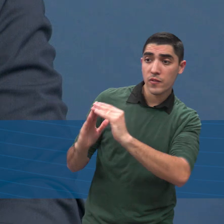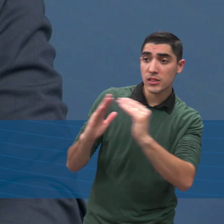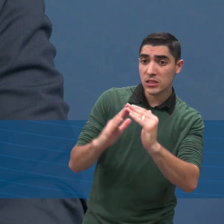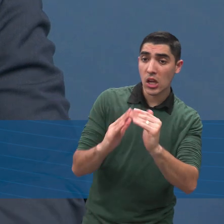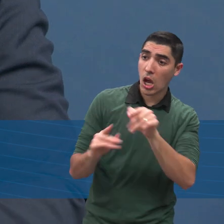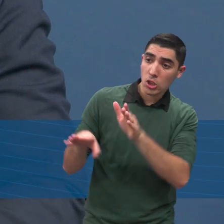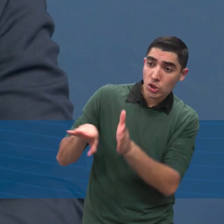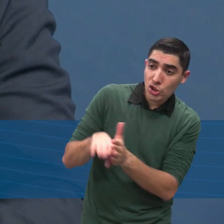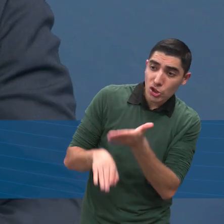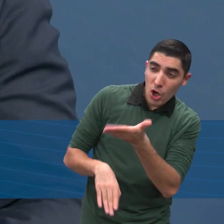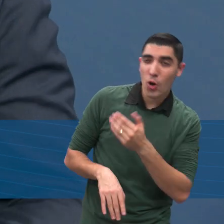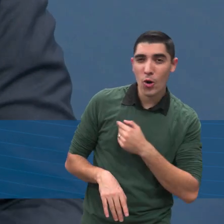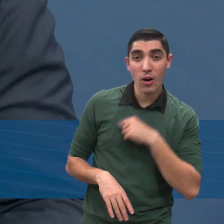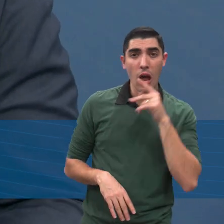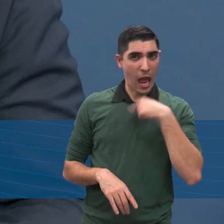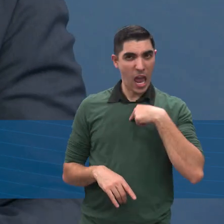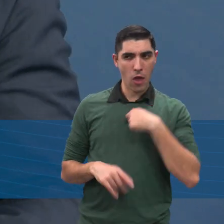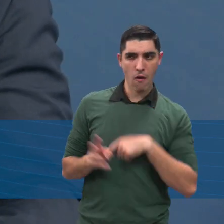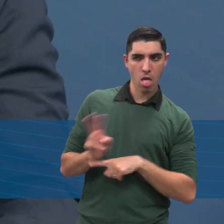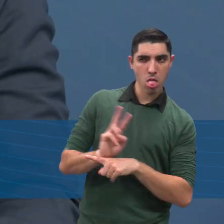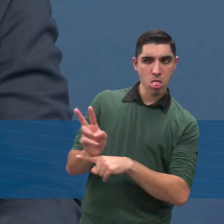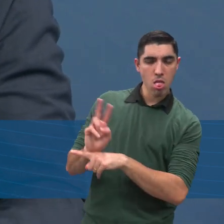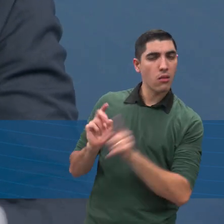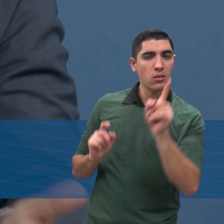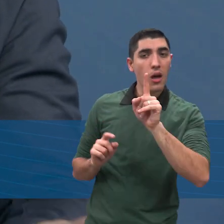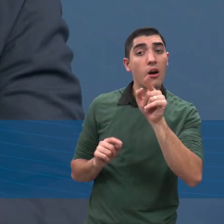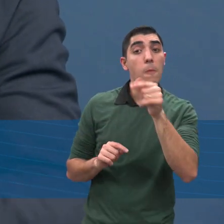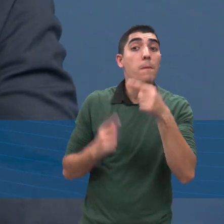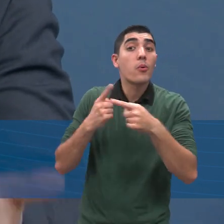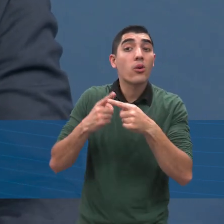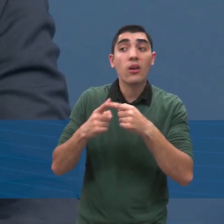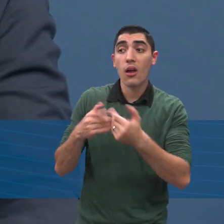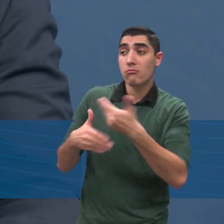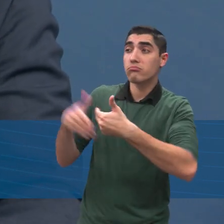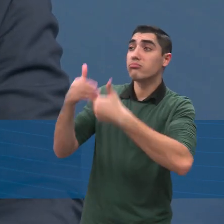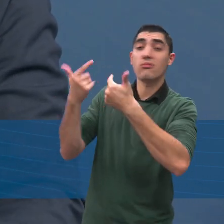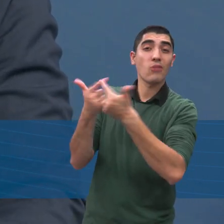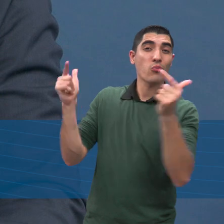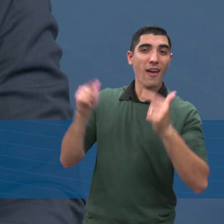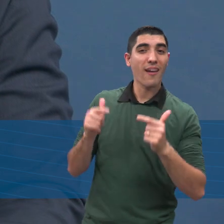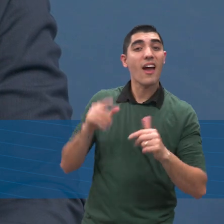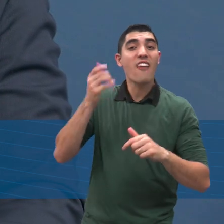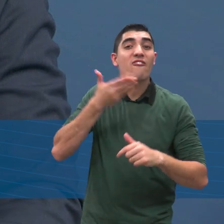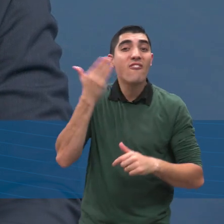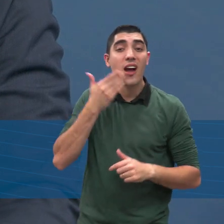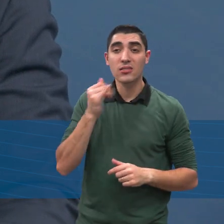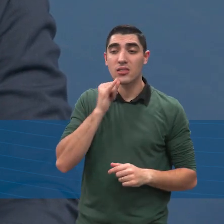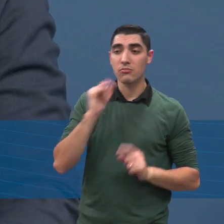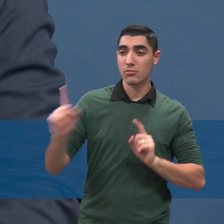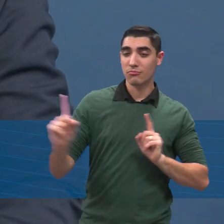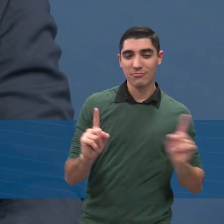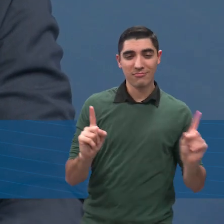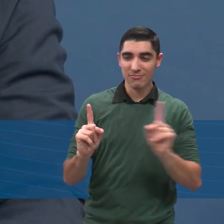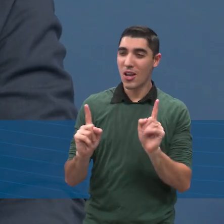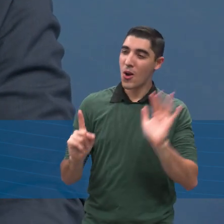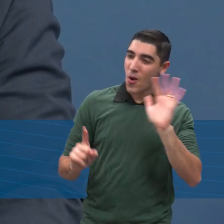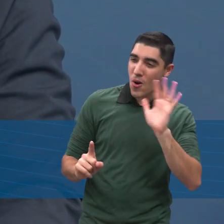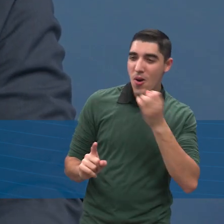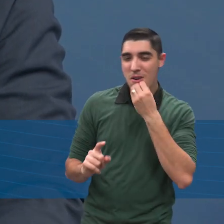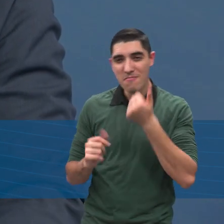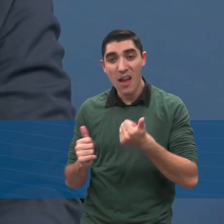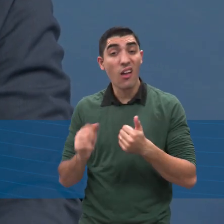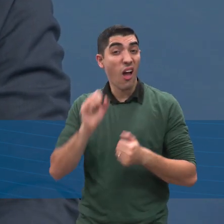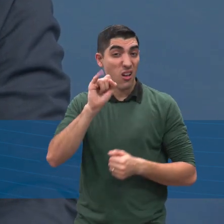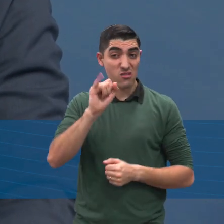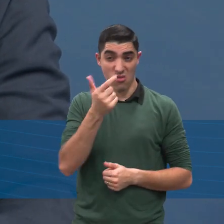saiu, não é que você está vigiando ele. Naturalmente você está ali, as pessoas se veem mais. Porque se não abrir o portão, a pessoa entrou, fechou, acabou tudo,